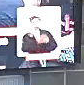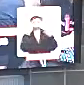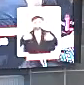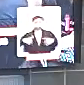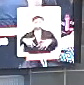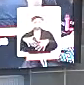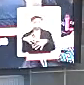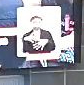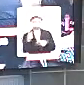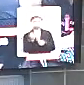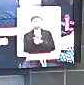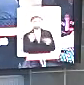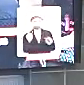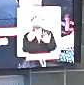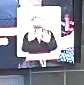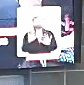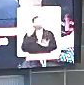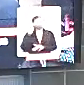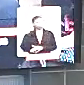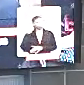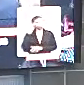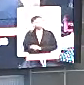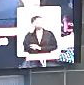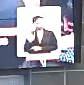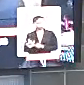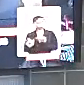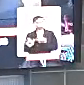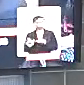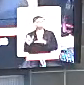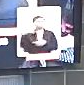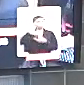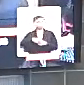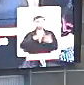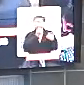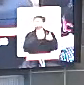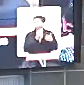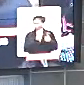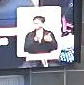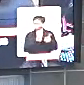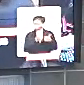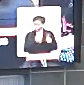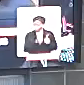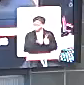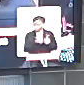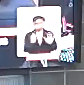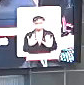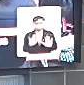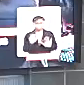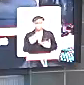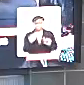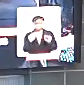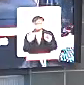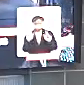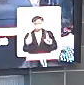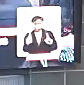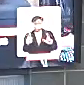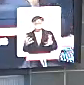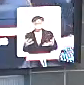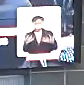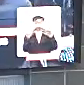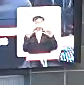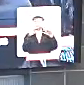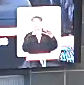colapso imagina um sujeito né num ônibus que de repente seja para cima ou para baixo a temperatura aí ele vai entrar em